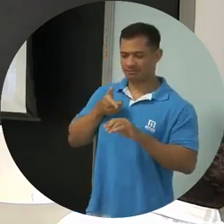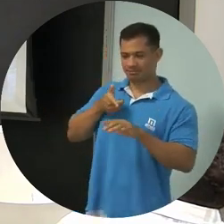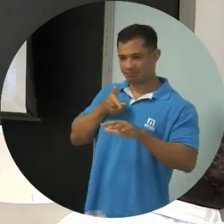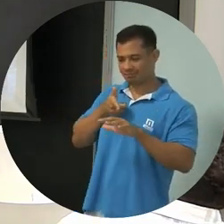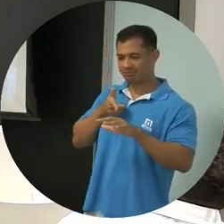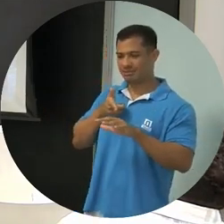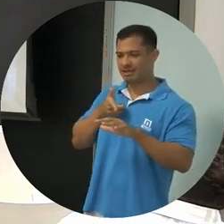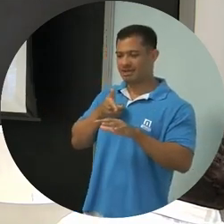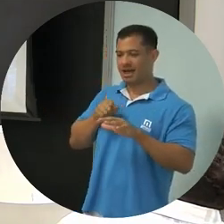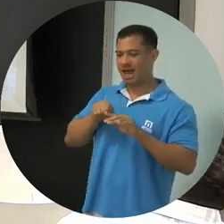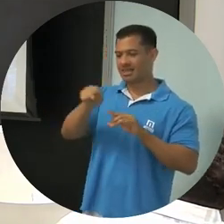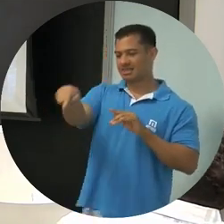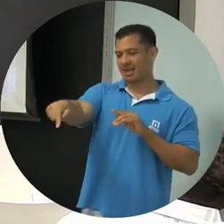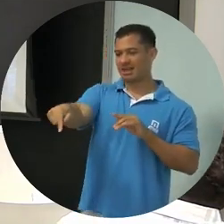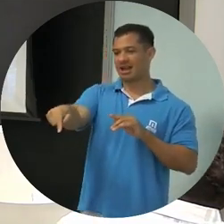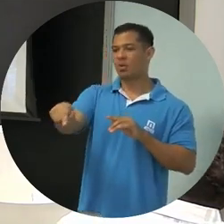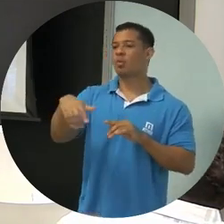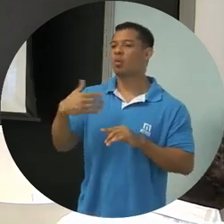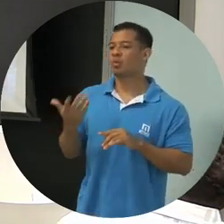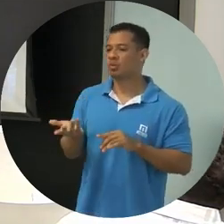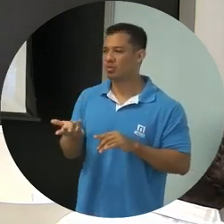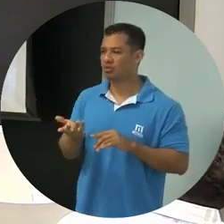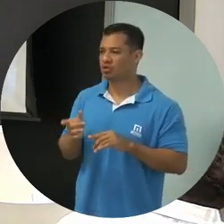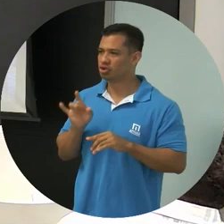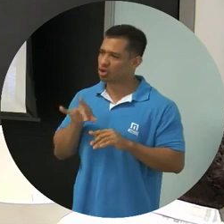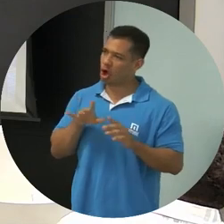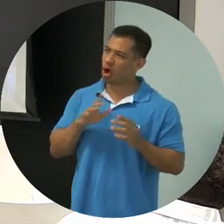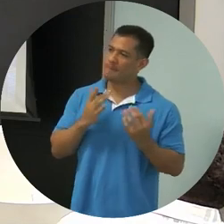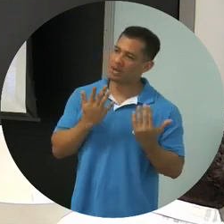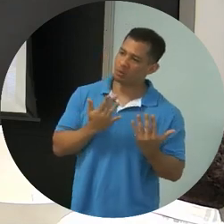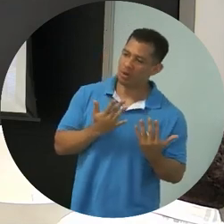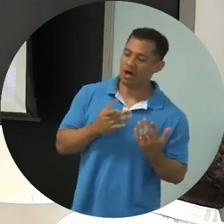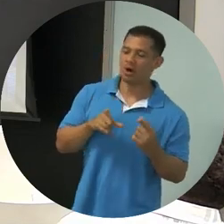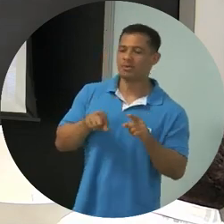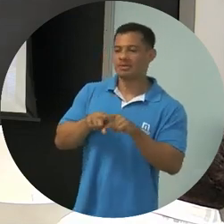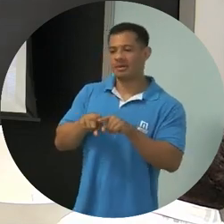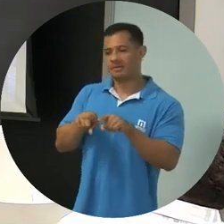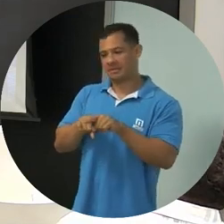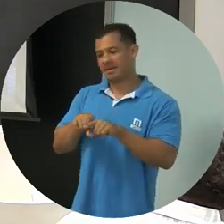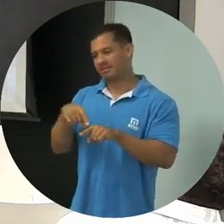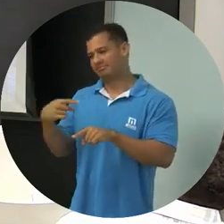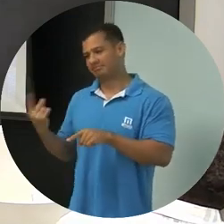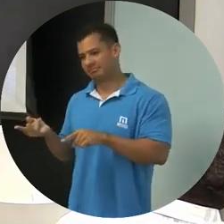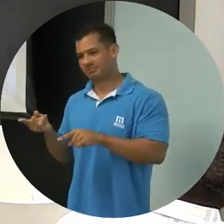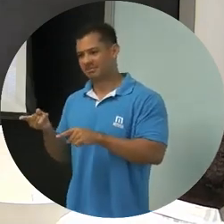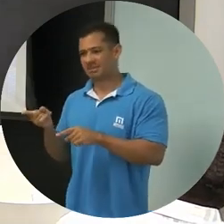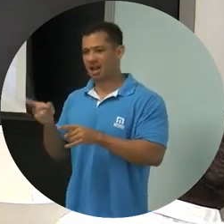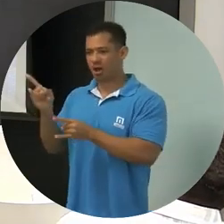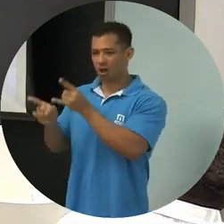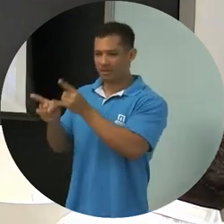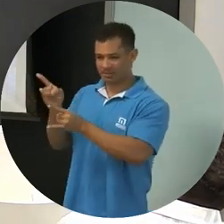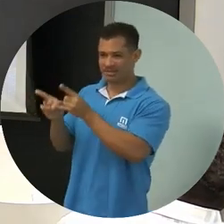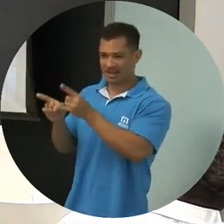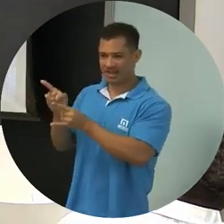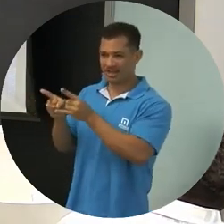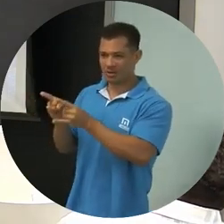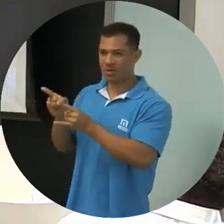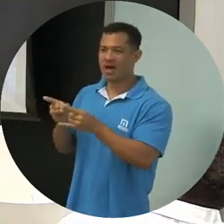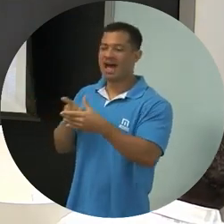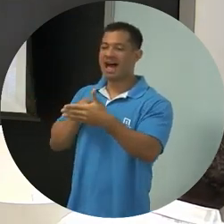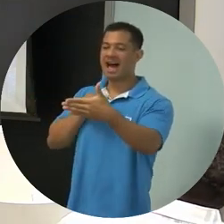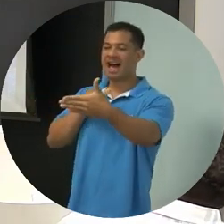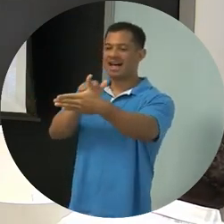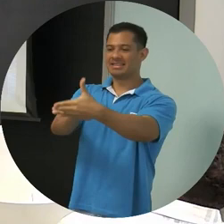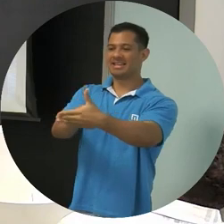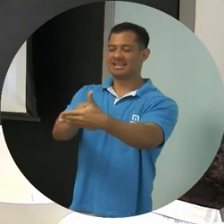gatilho? Tá. Não só do manual, mas como o automatizado, tá? Até 100 metros, a gente tem